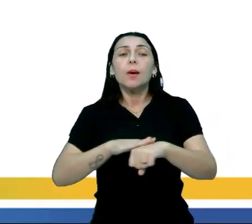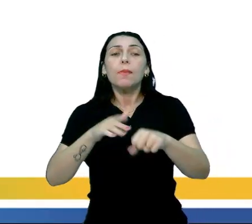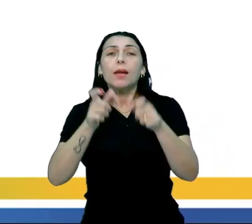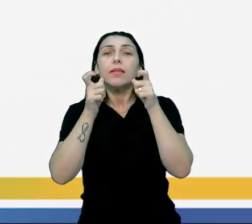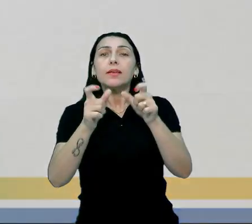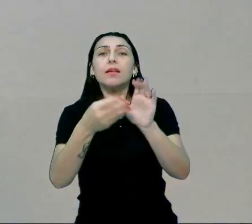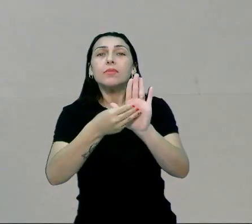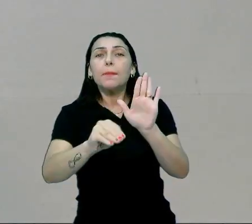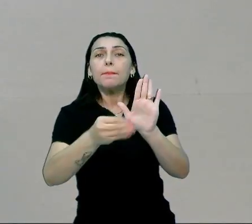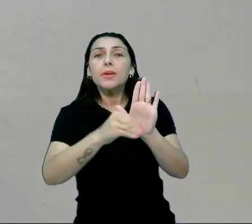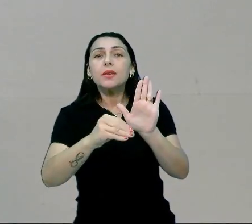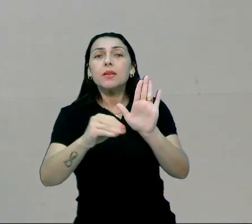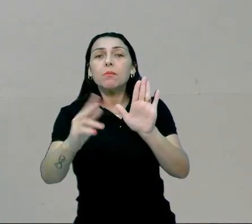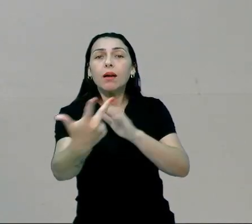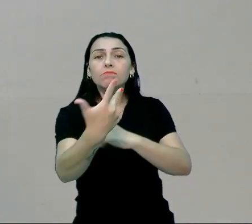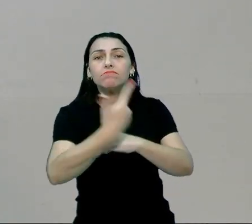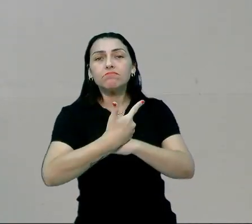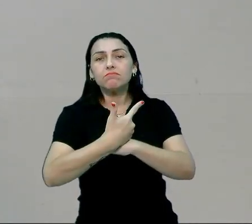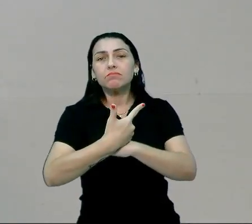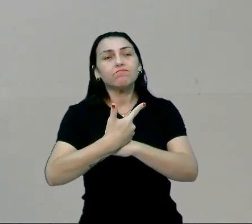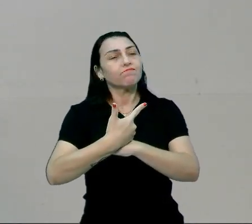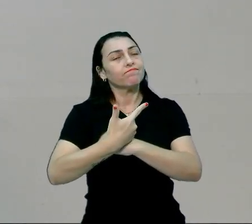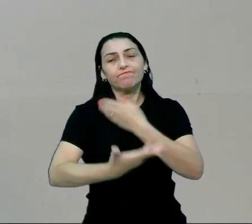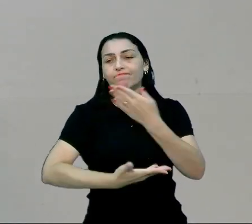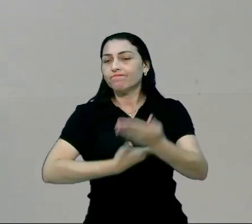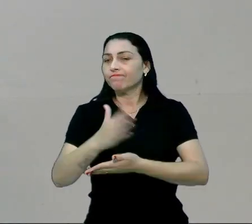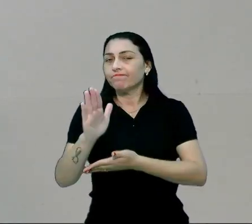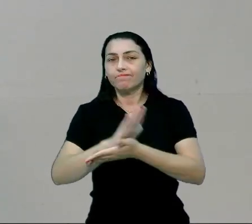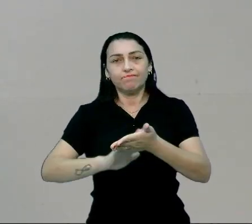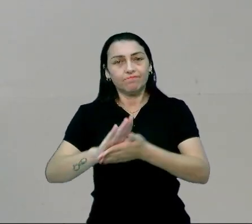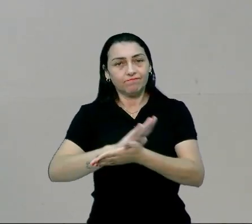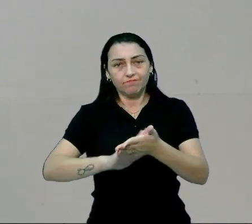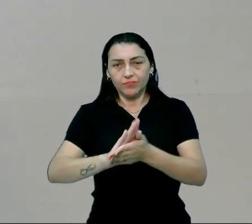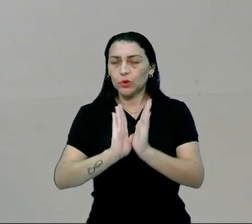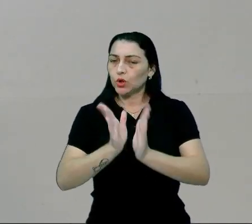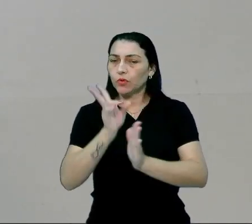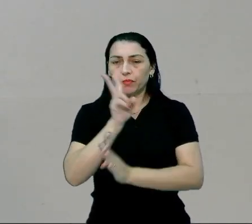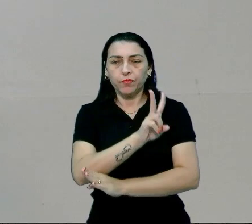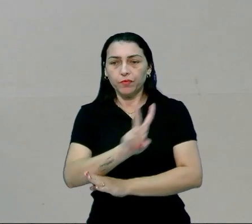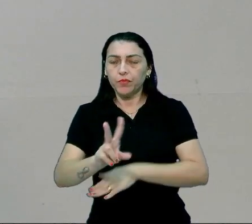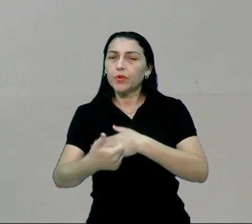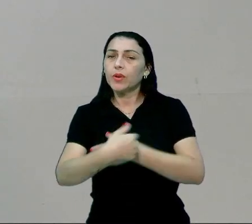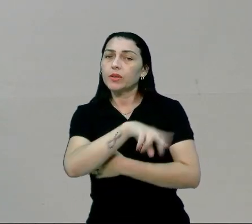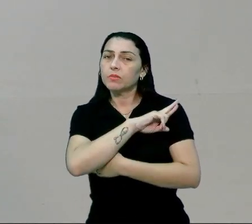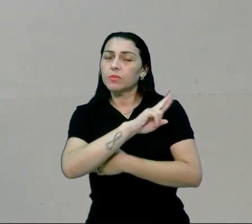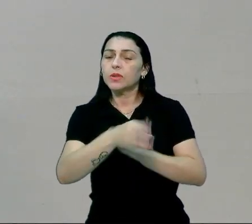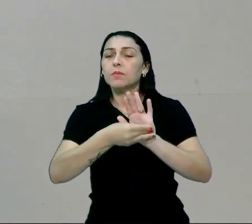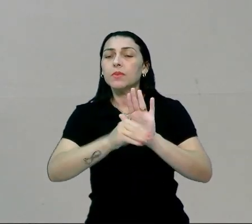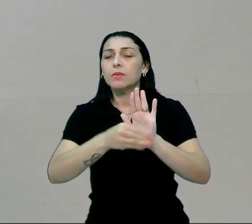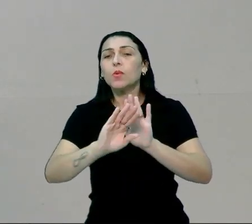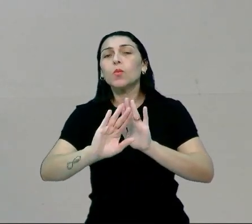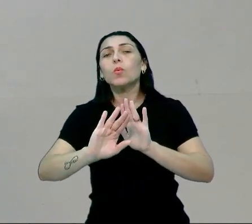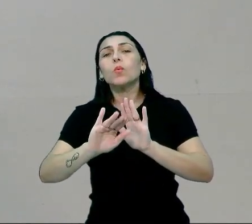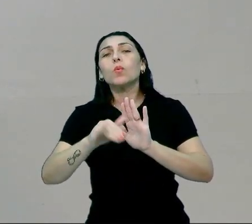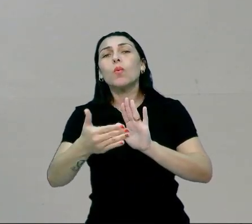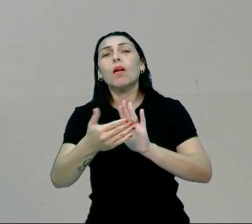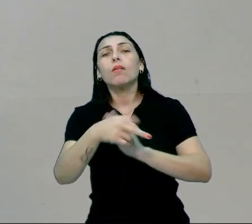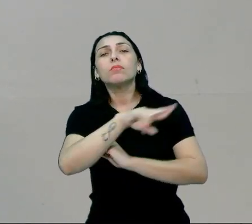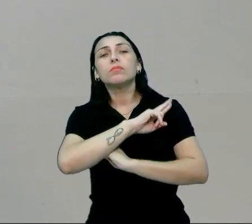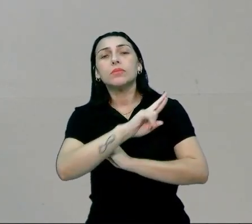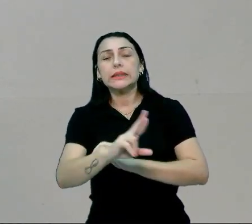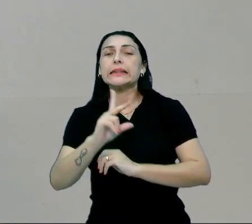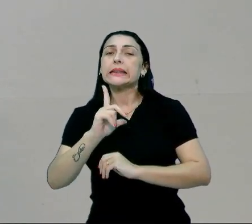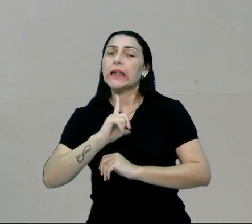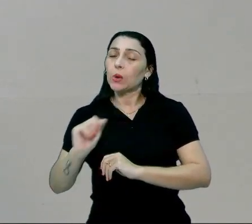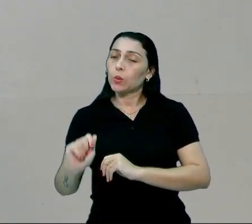chamando a atenção da mídia, não deve ter correlação com o texto. A gente já viu o papel da mídia, qual é a função, tem esse